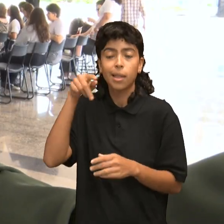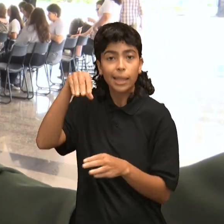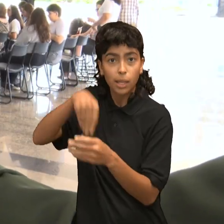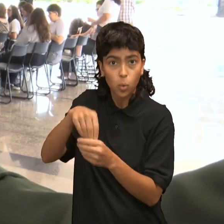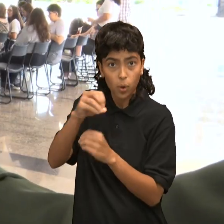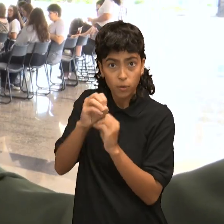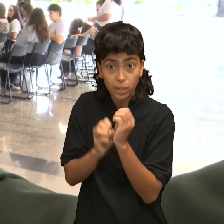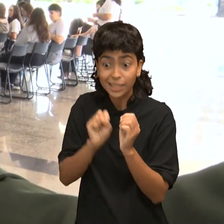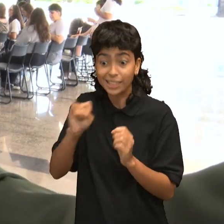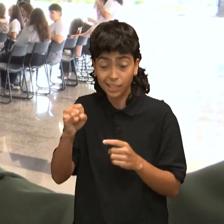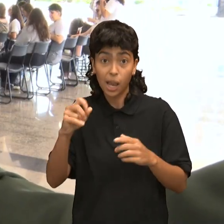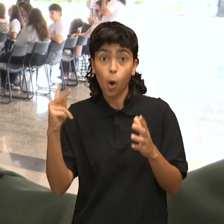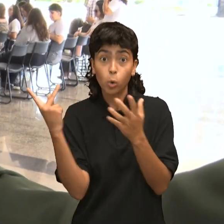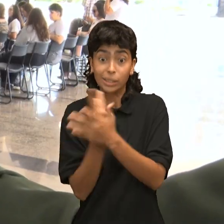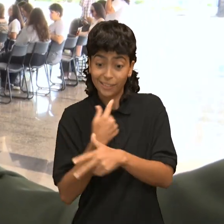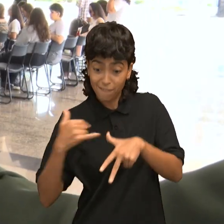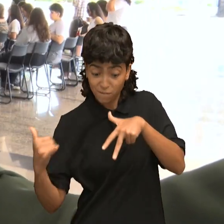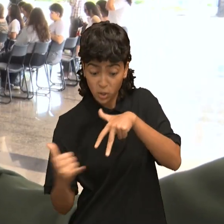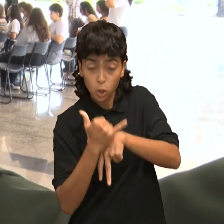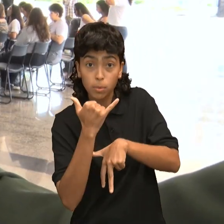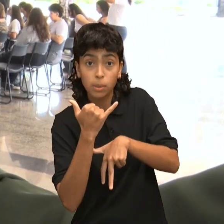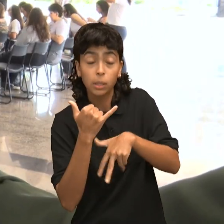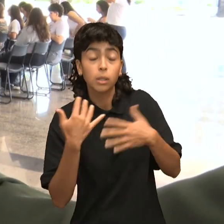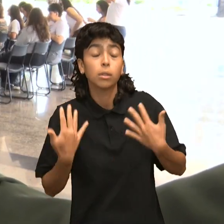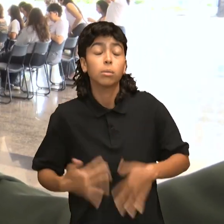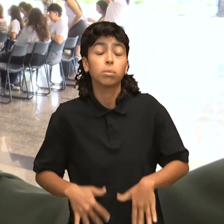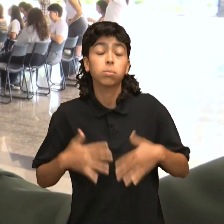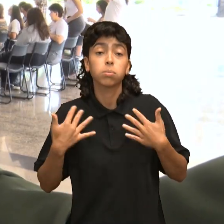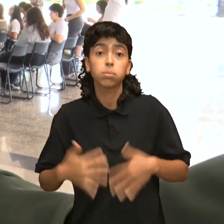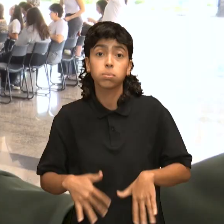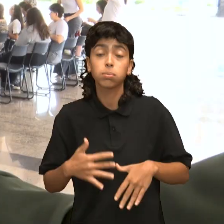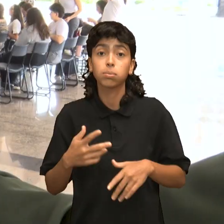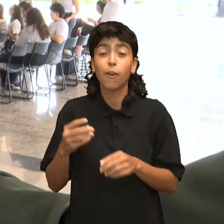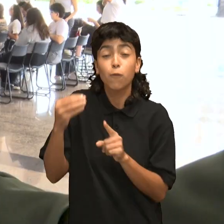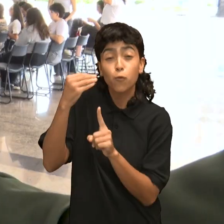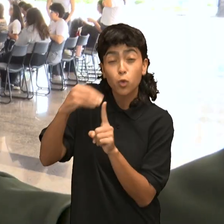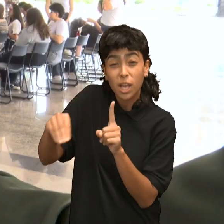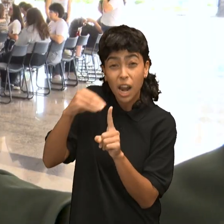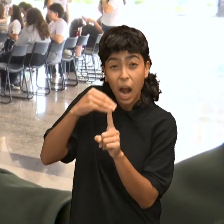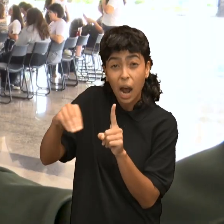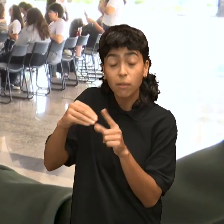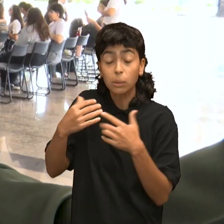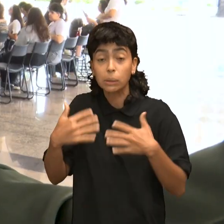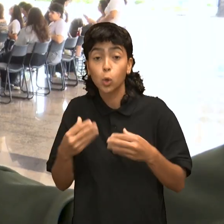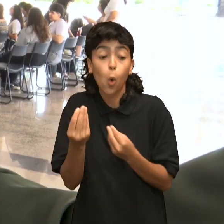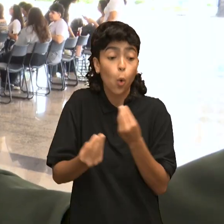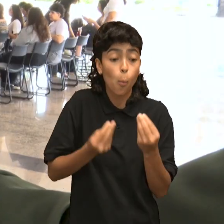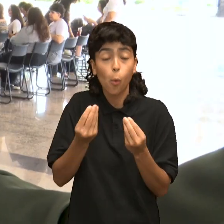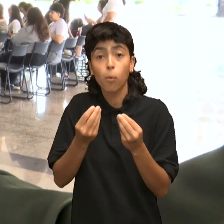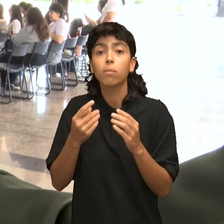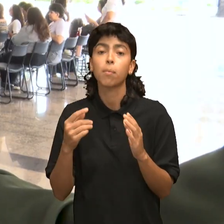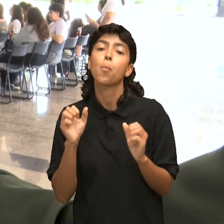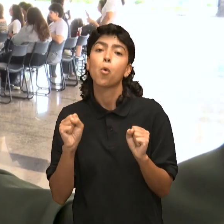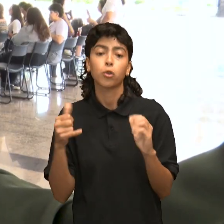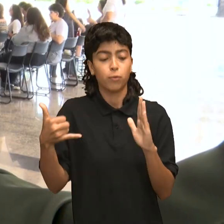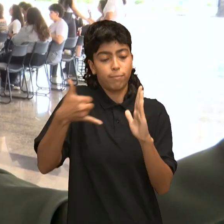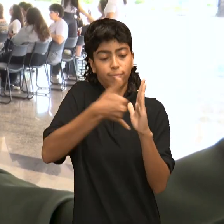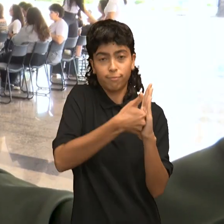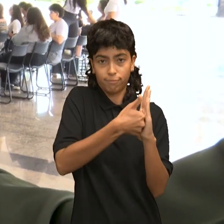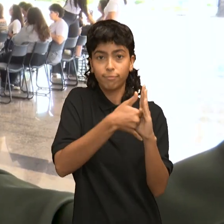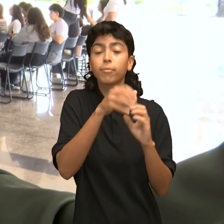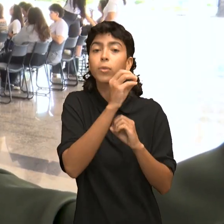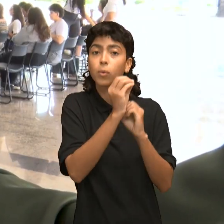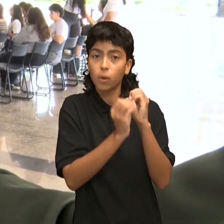por uma situação de violência de gênero, está numa posição de vulnerabilidade, ela pode procurar a ouvidoria da universidade